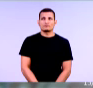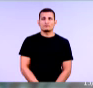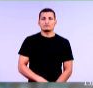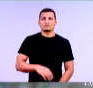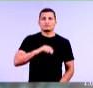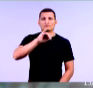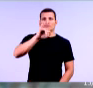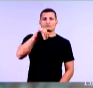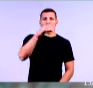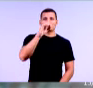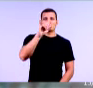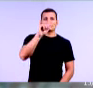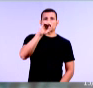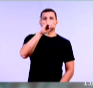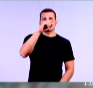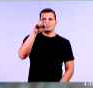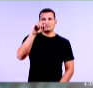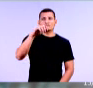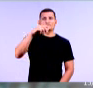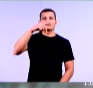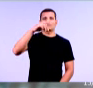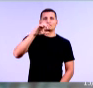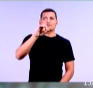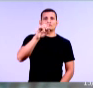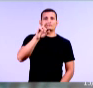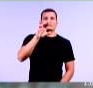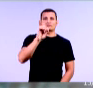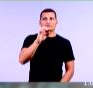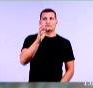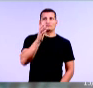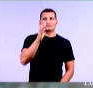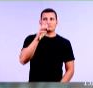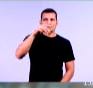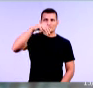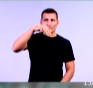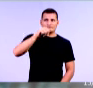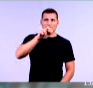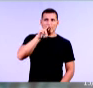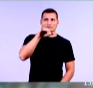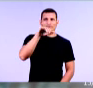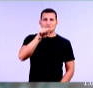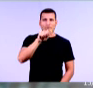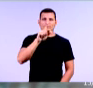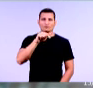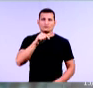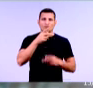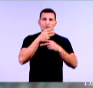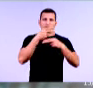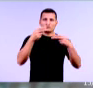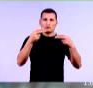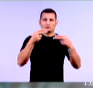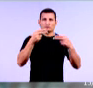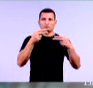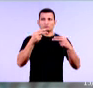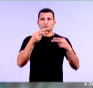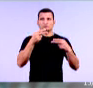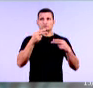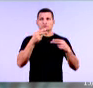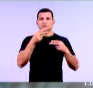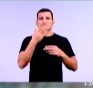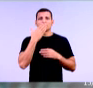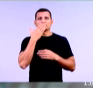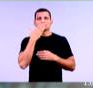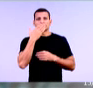João, Pedro e Maria são objetos do tipo pessoa.